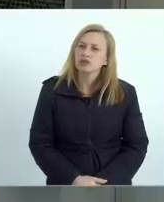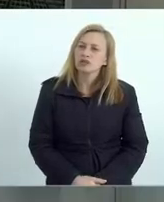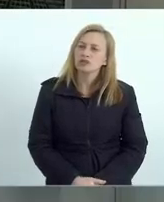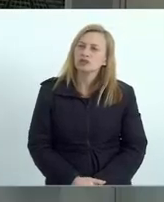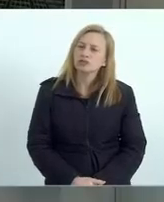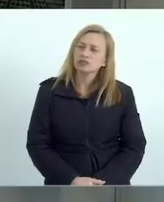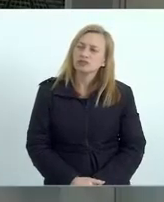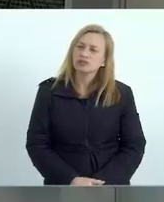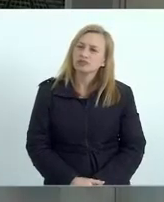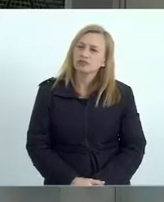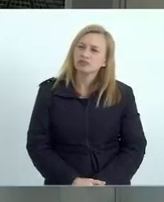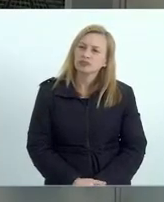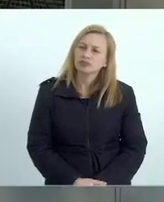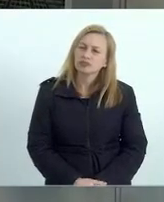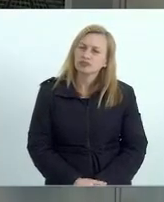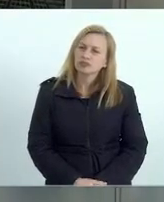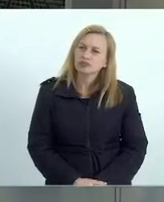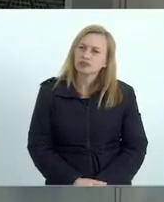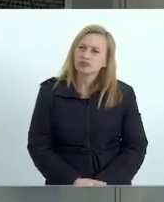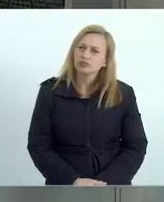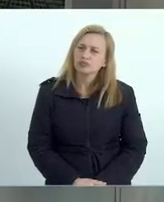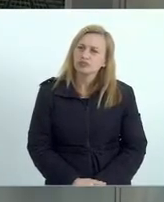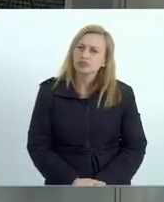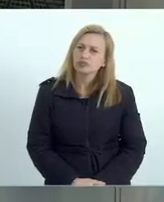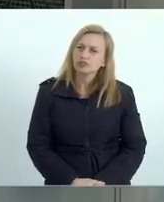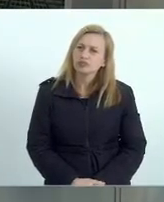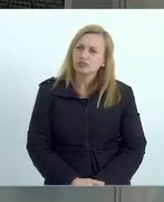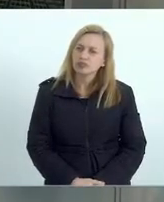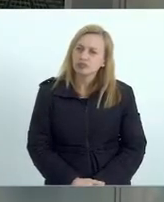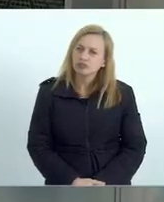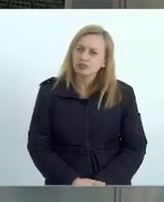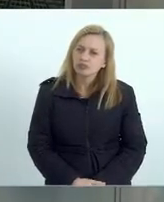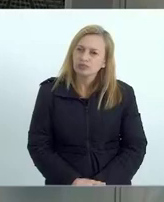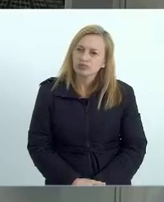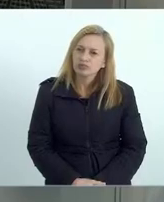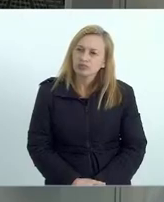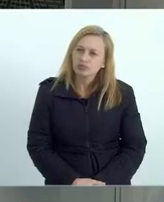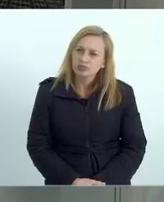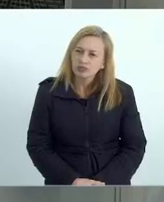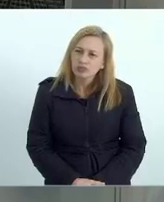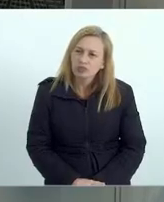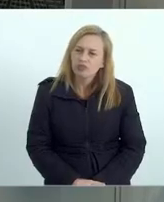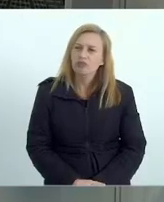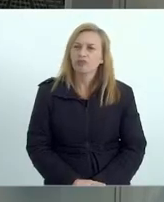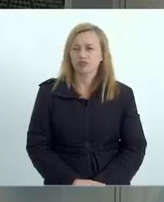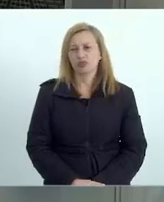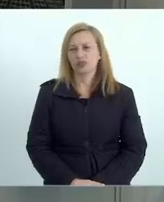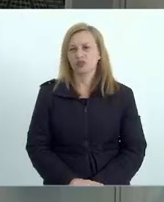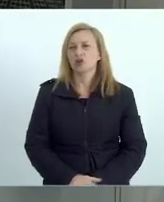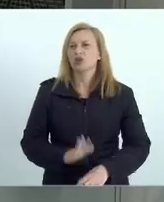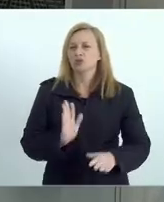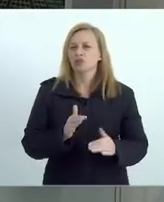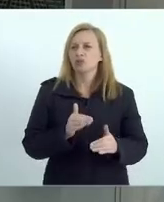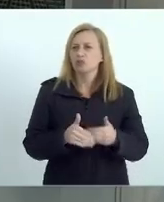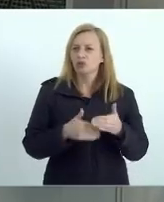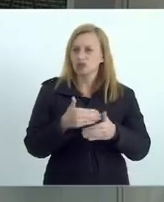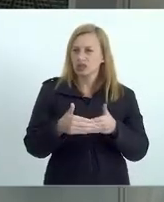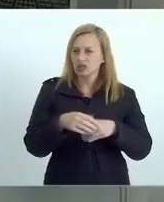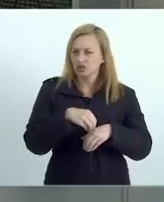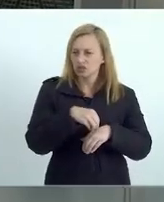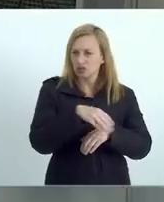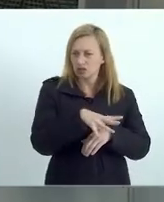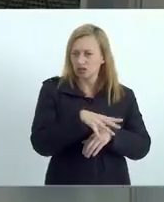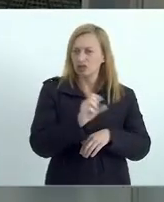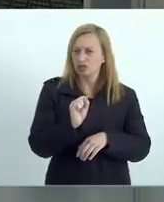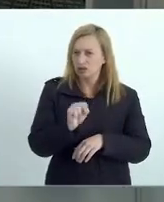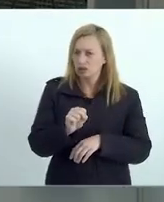não Moraes né É tem já tem andamento o processo de convocação né isso e inclusive